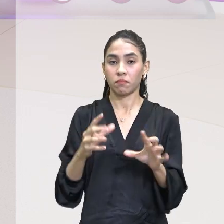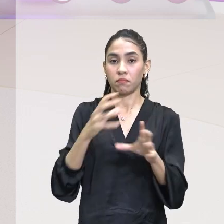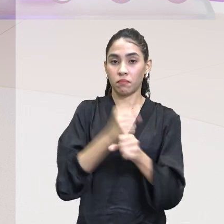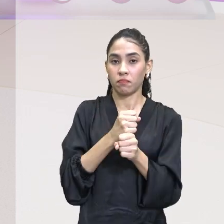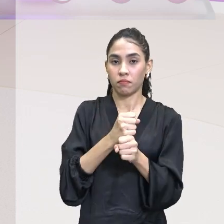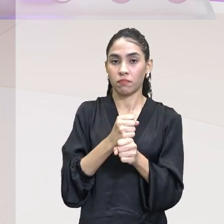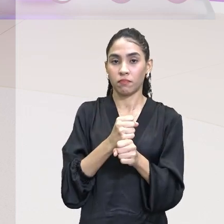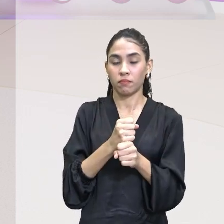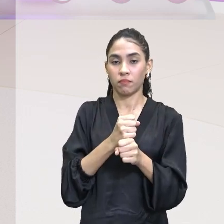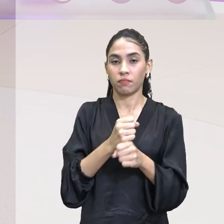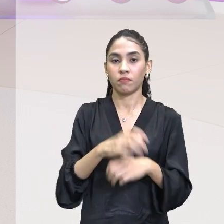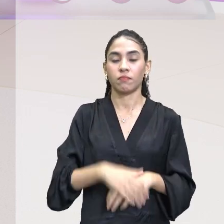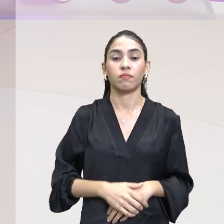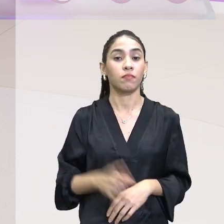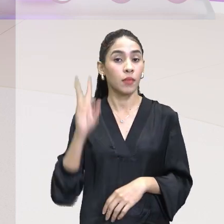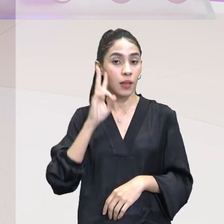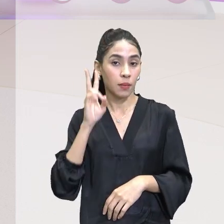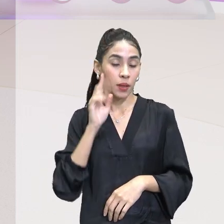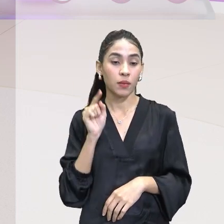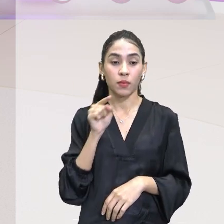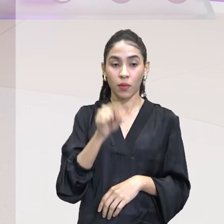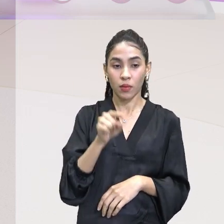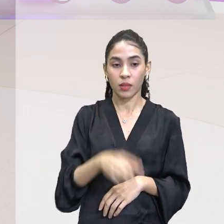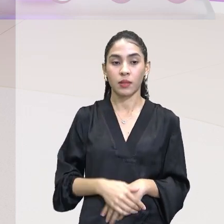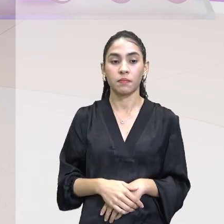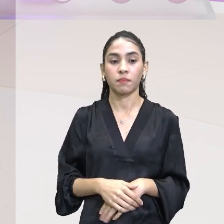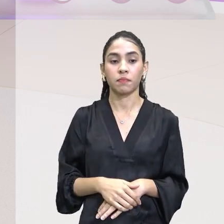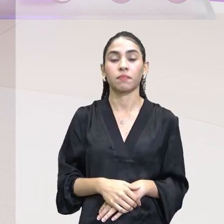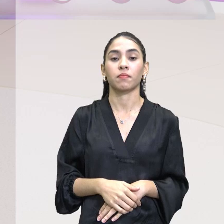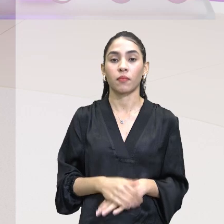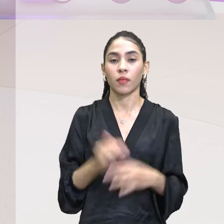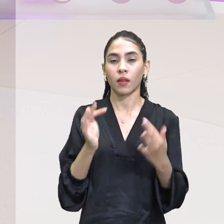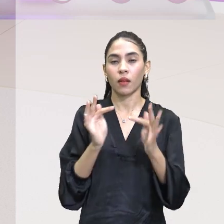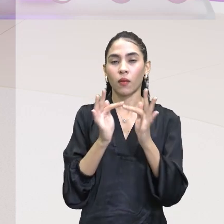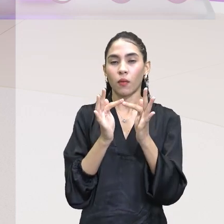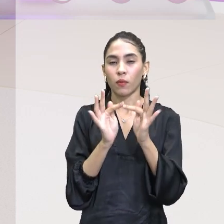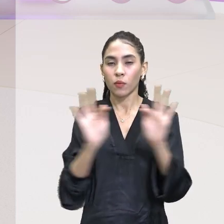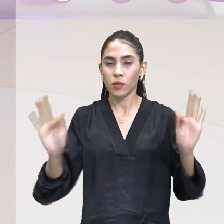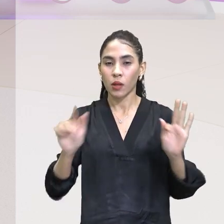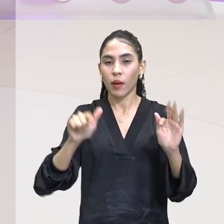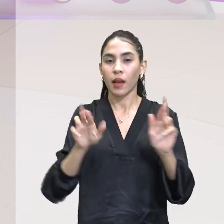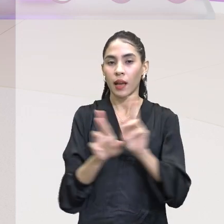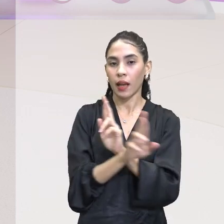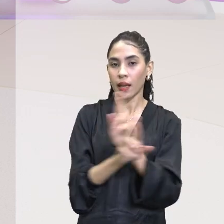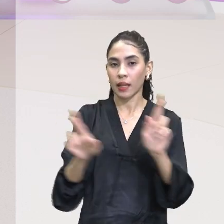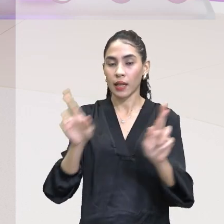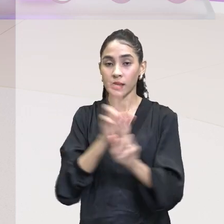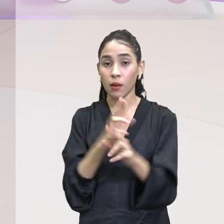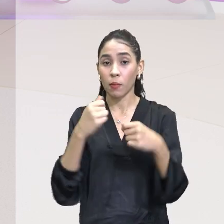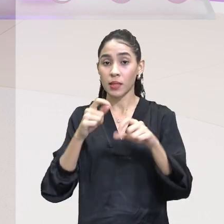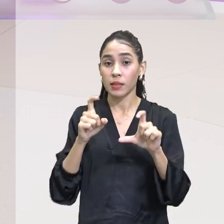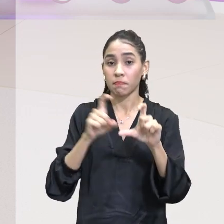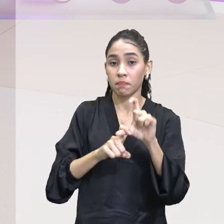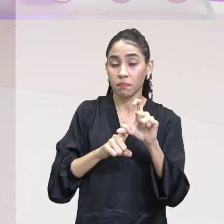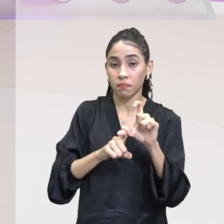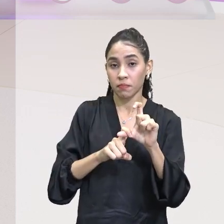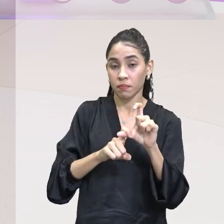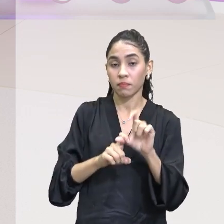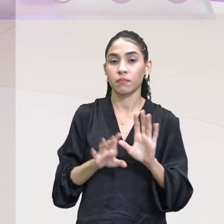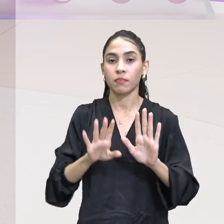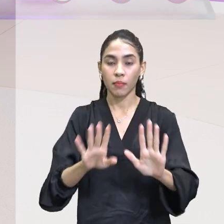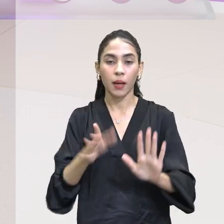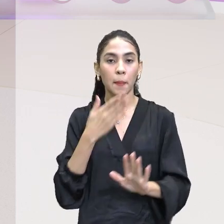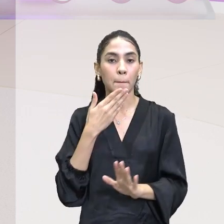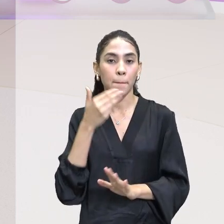círculo trigonométrico. Lembrando você que função é aquela relação que expressa dependência, tudo bem? Mas para